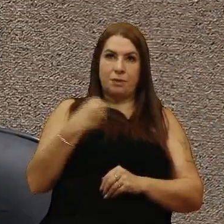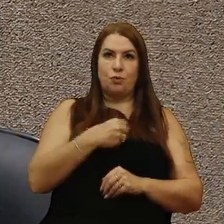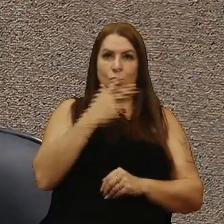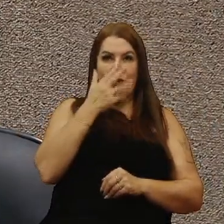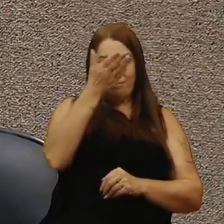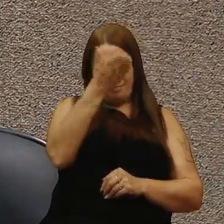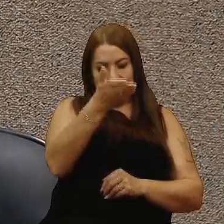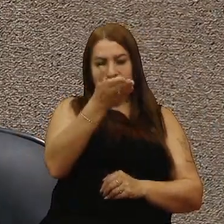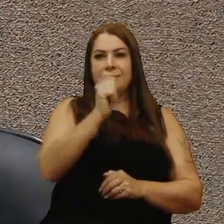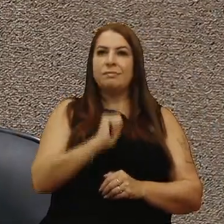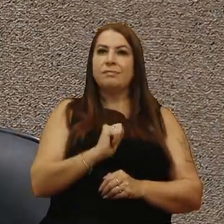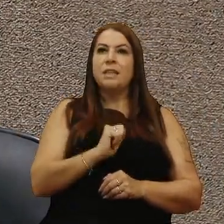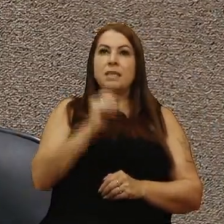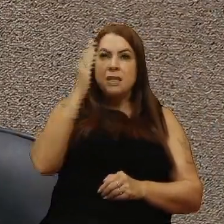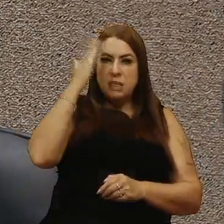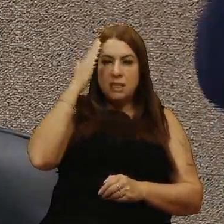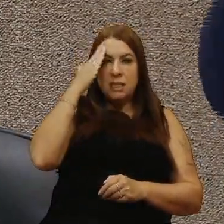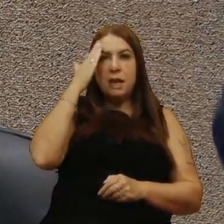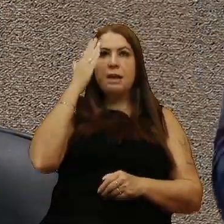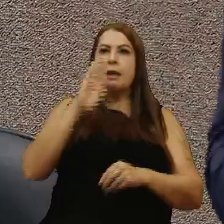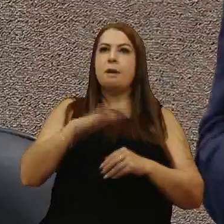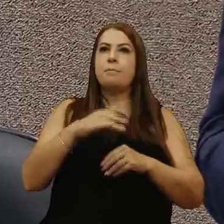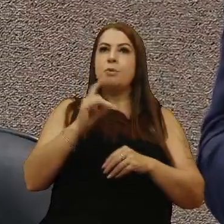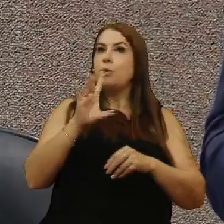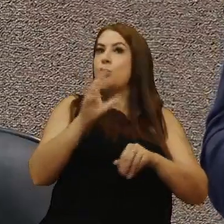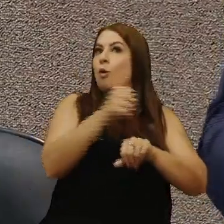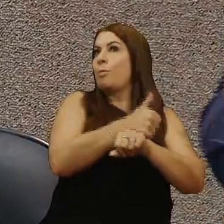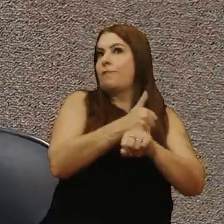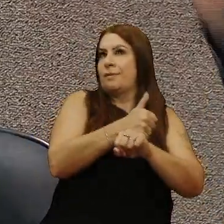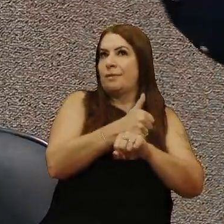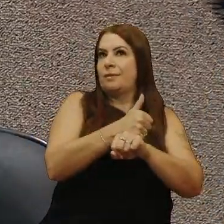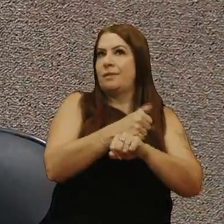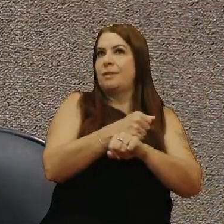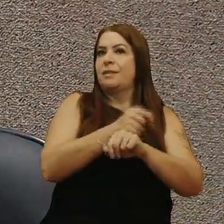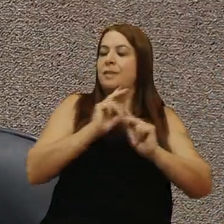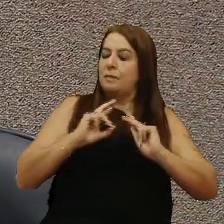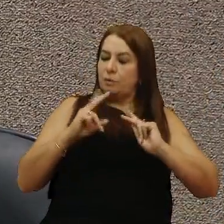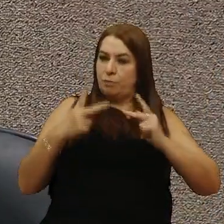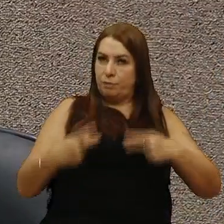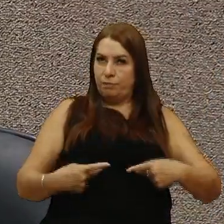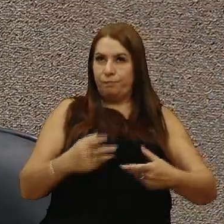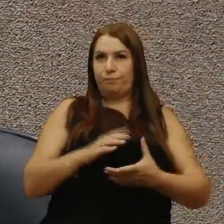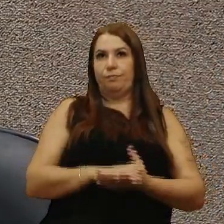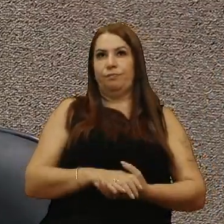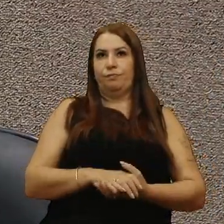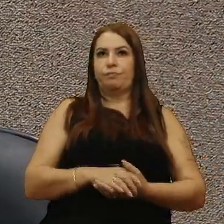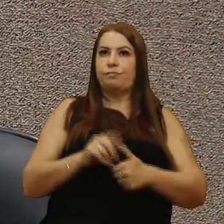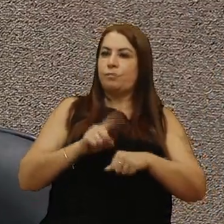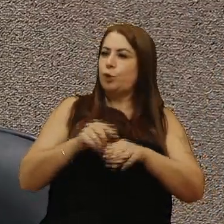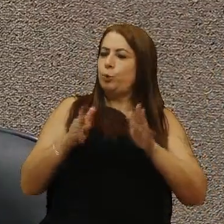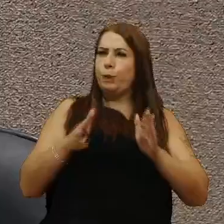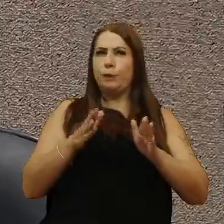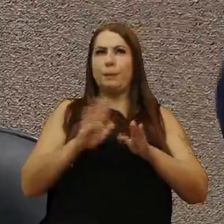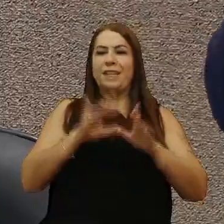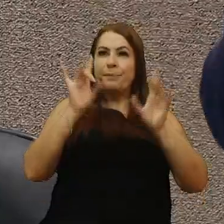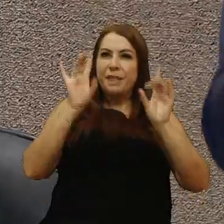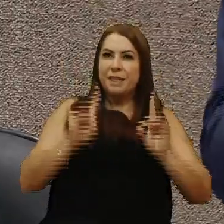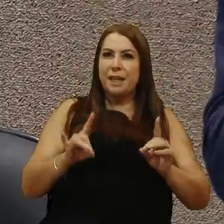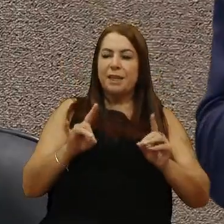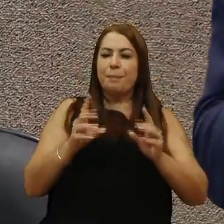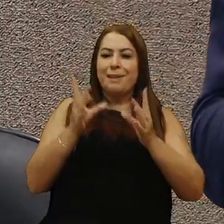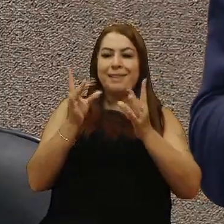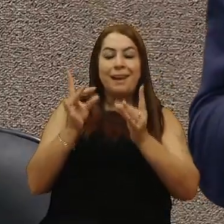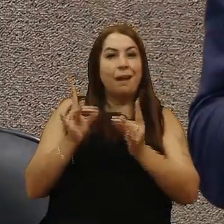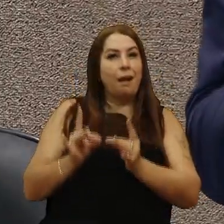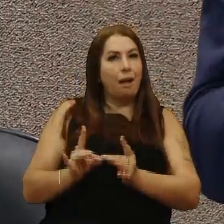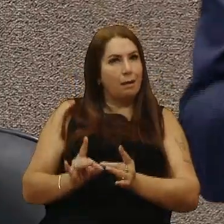senhor, que saibam ser, além de profissionais, seres humanos, no momento mais especial e mais